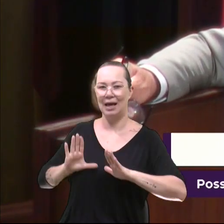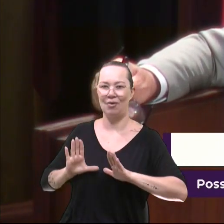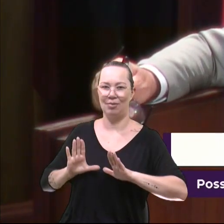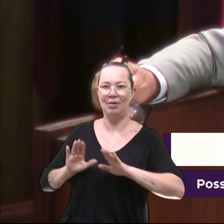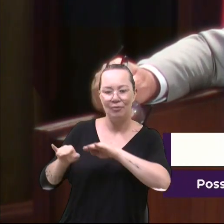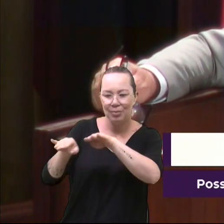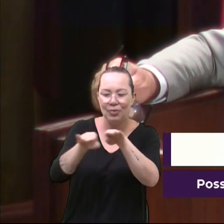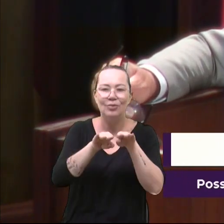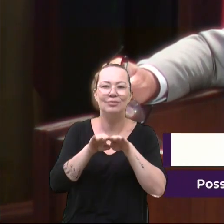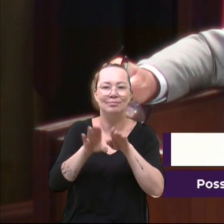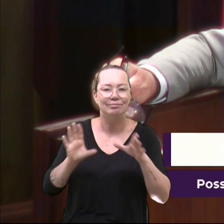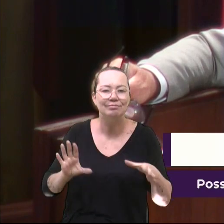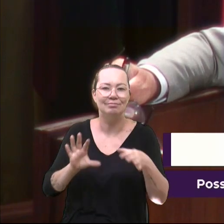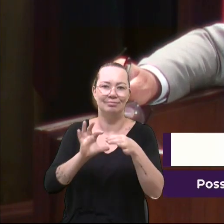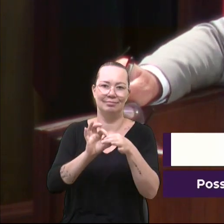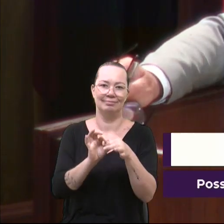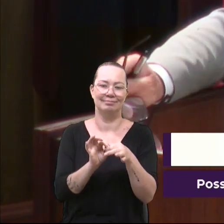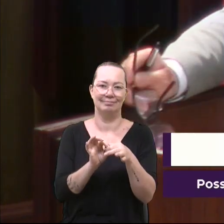Eu